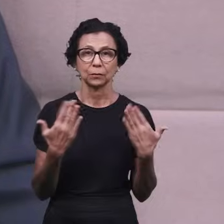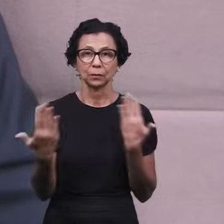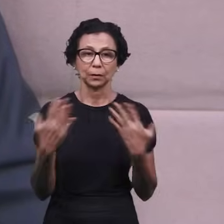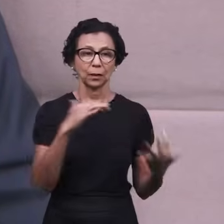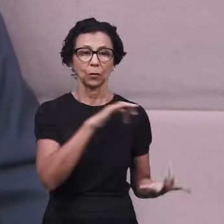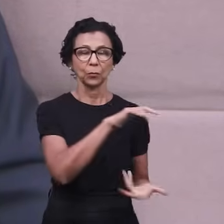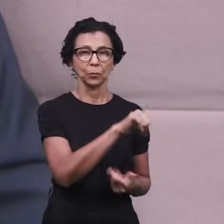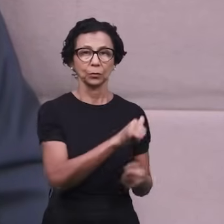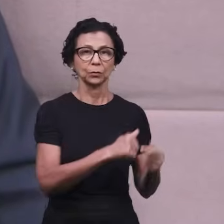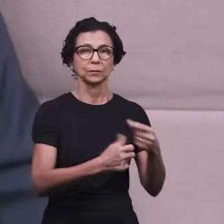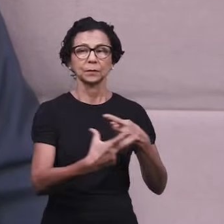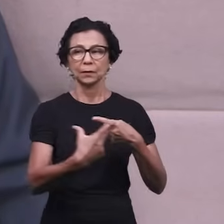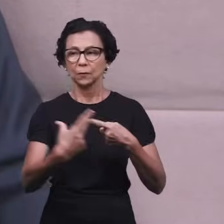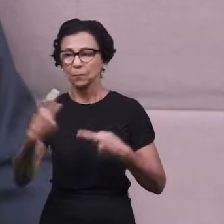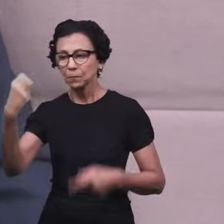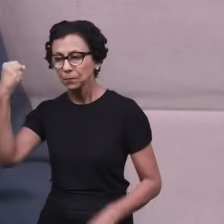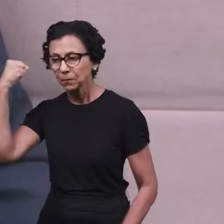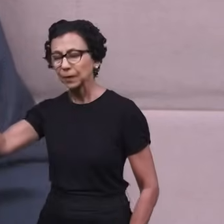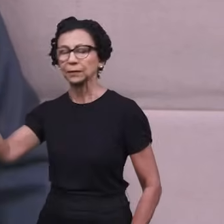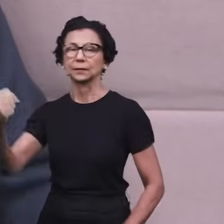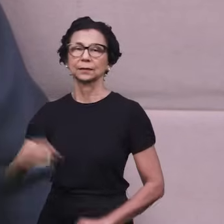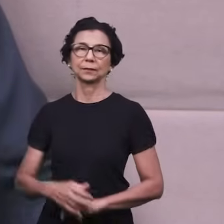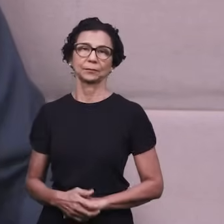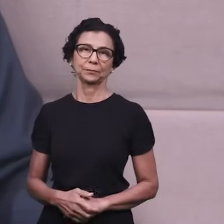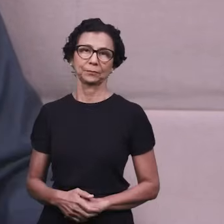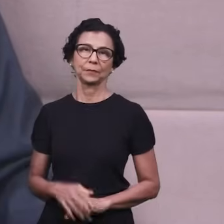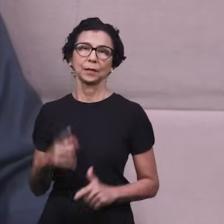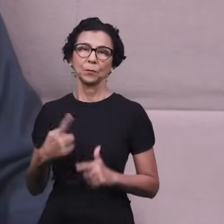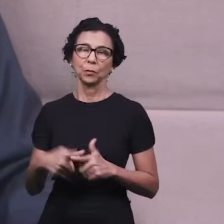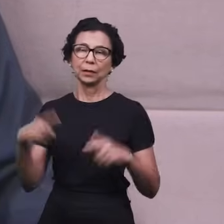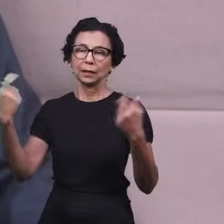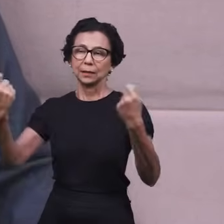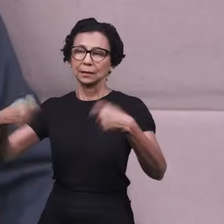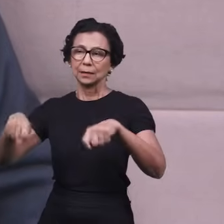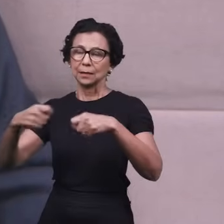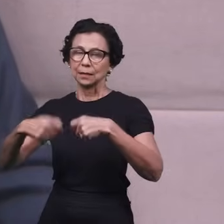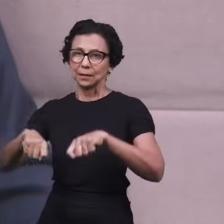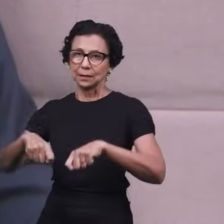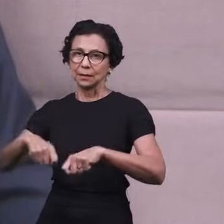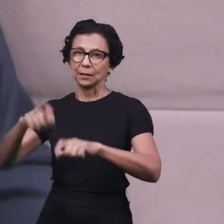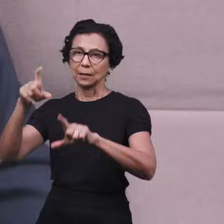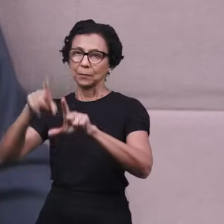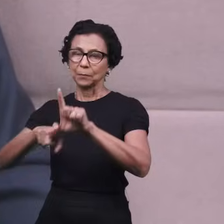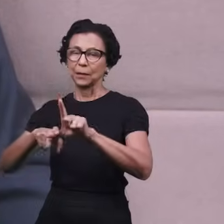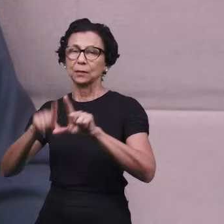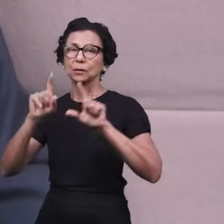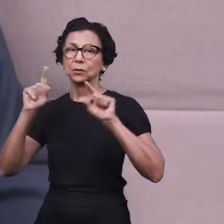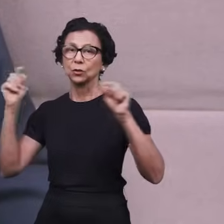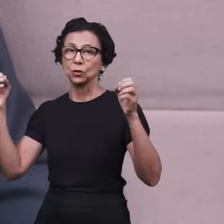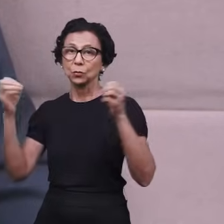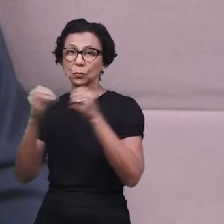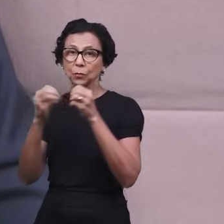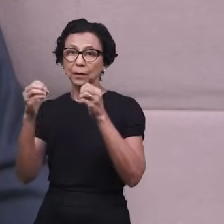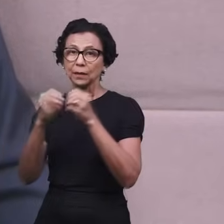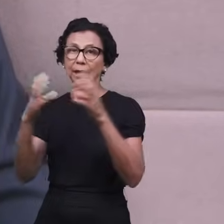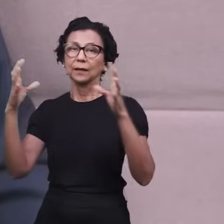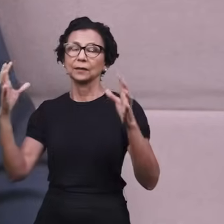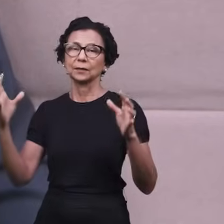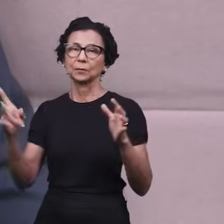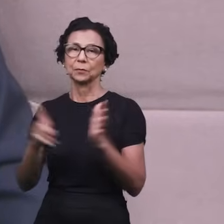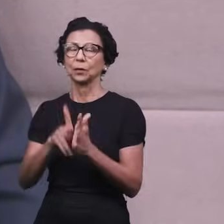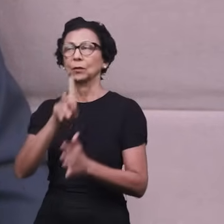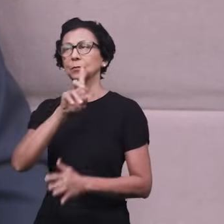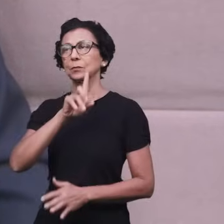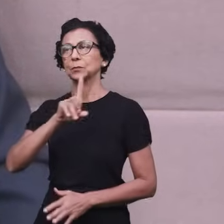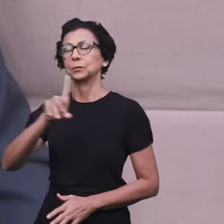está a sua maior esperança. O crente vence o deserto porque com ele estão as operações